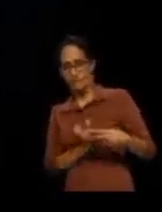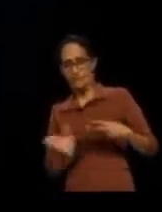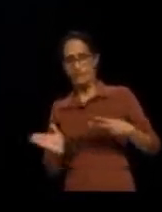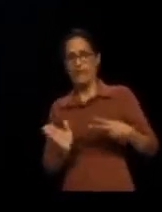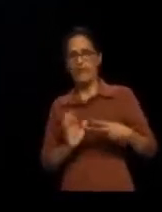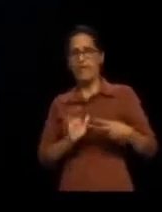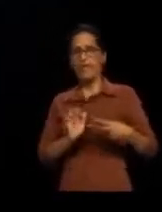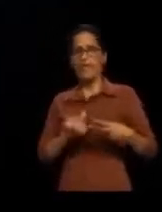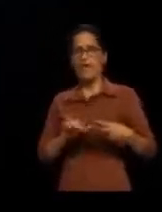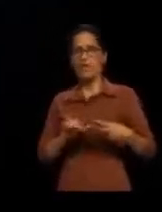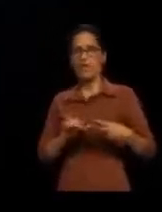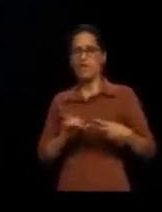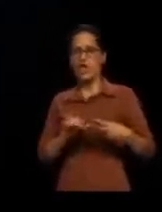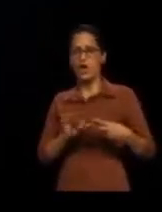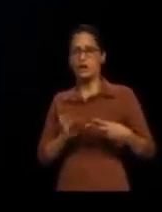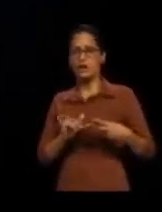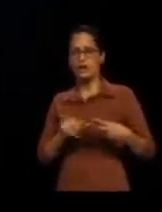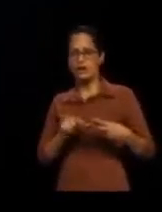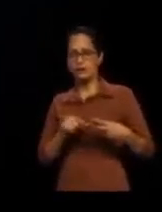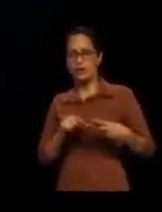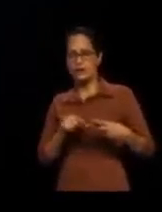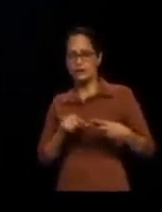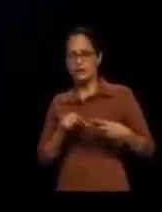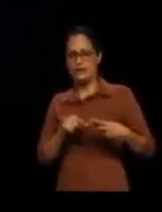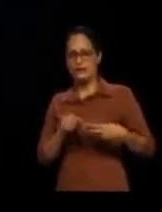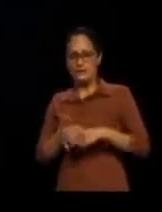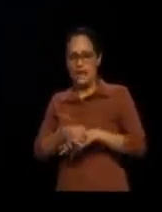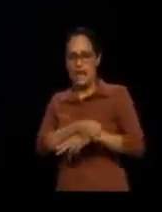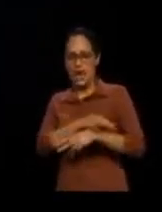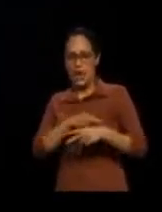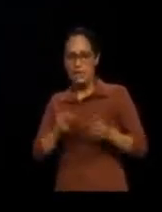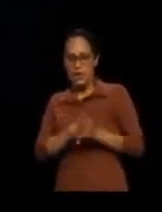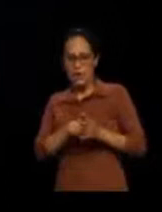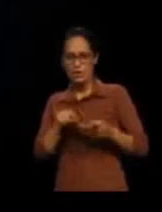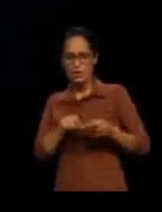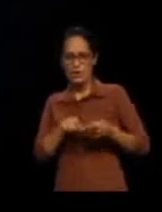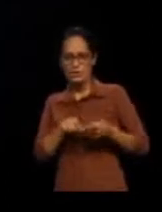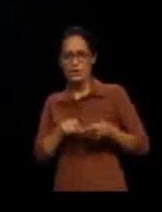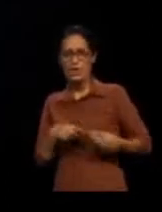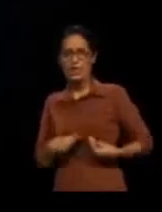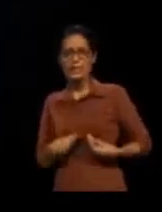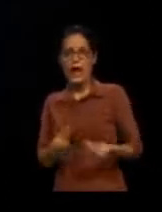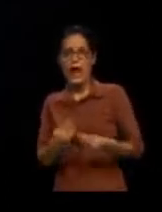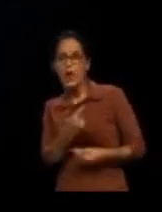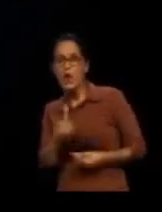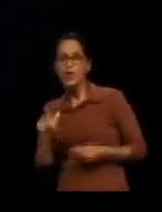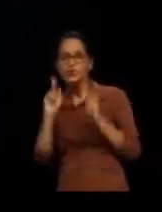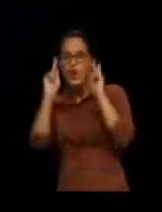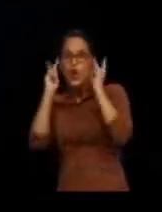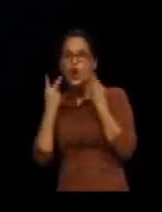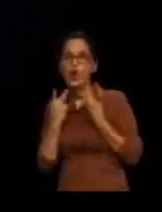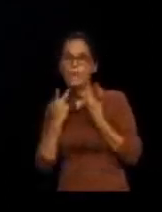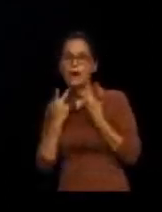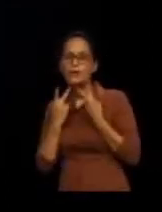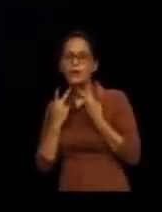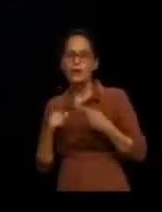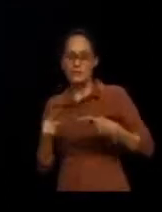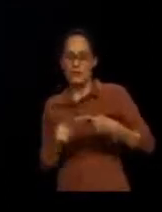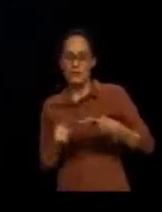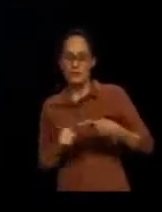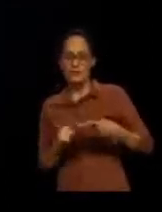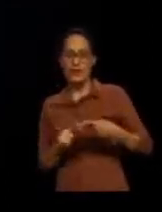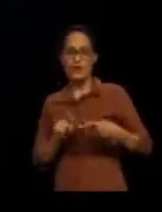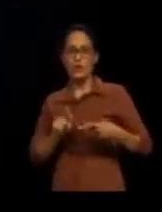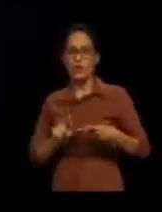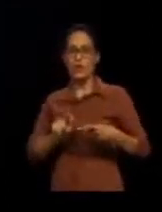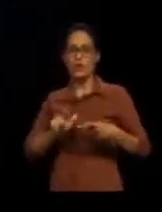pâncreas, que a gente chama de células alfas, vão secretar um outro hormônio, que a gente chama de glucagon.